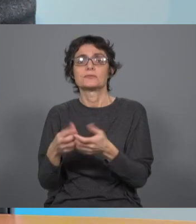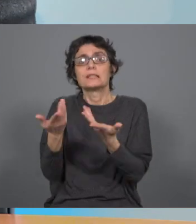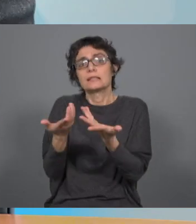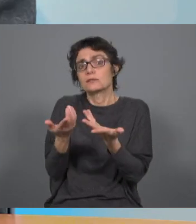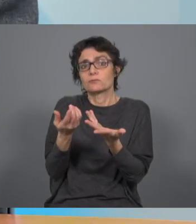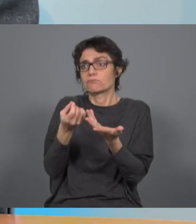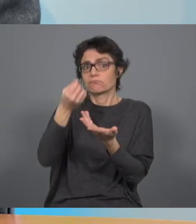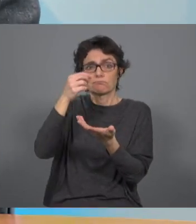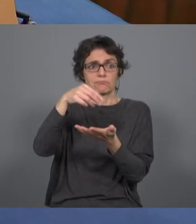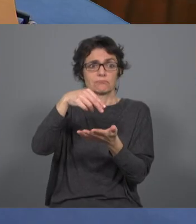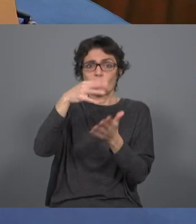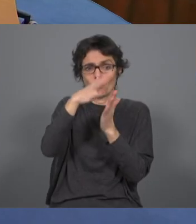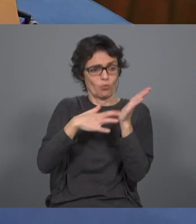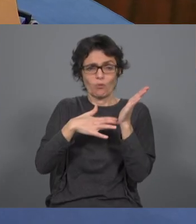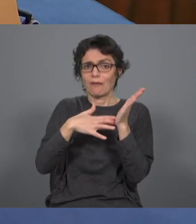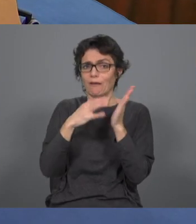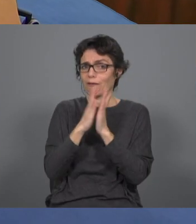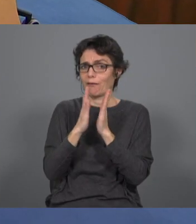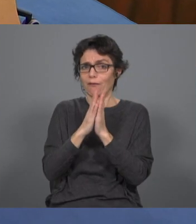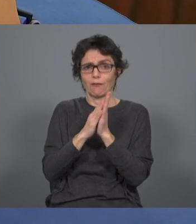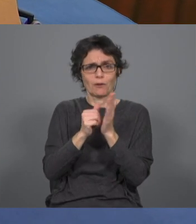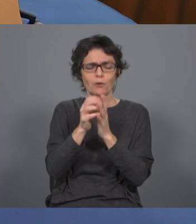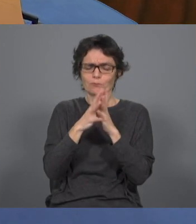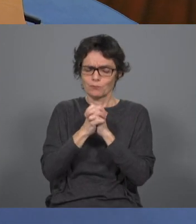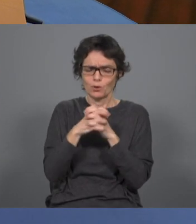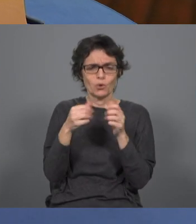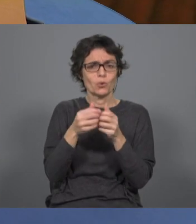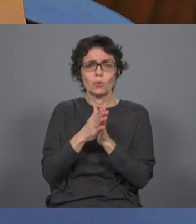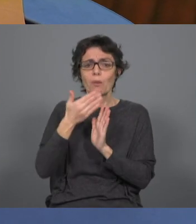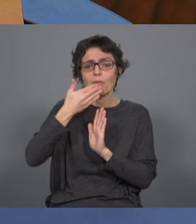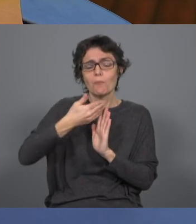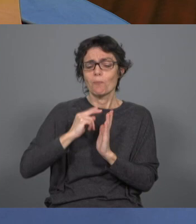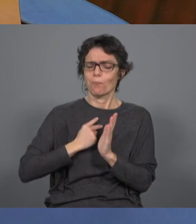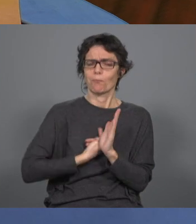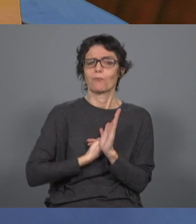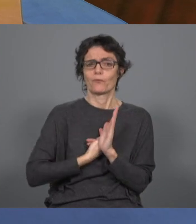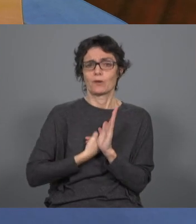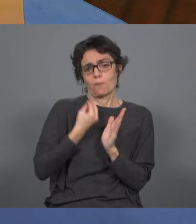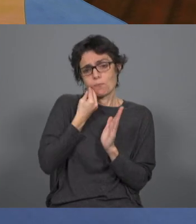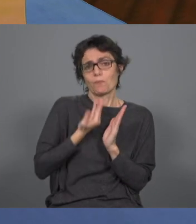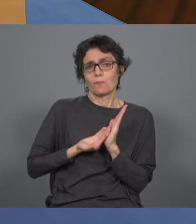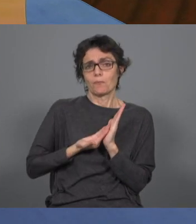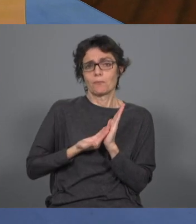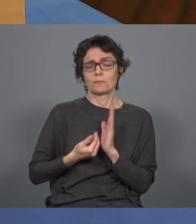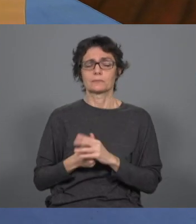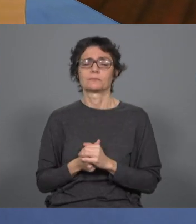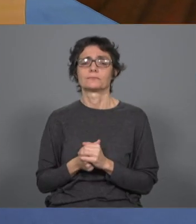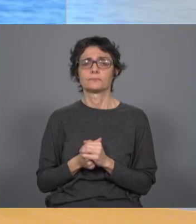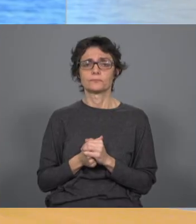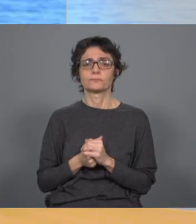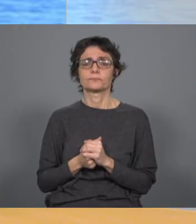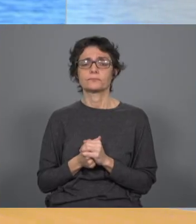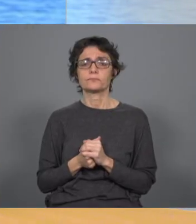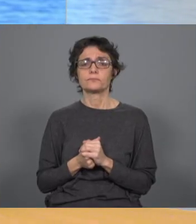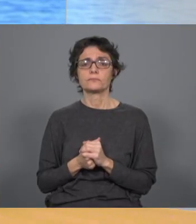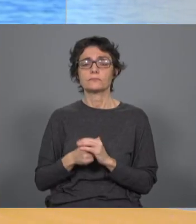os textos, até litúrgias, as várias orações que estão na liturgia deste próprio dia. Tudo isto acontece